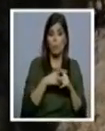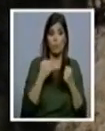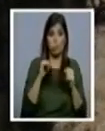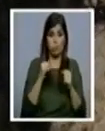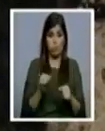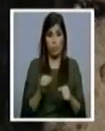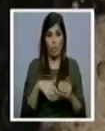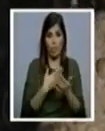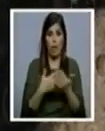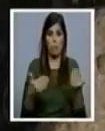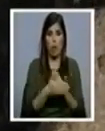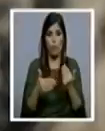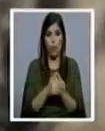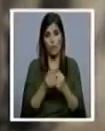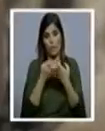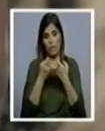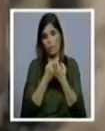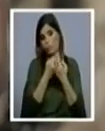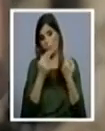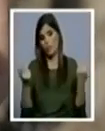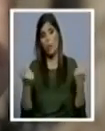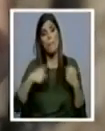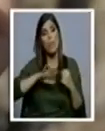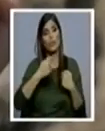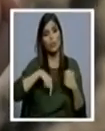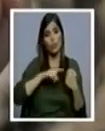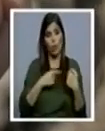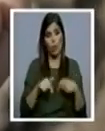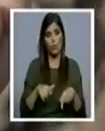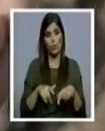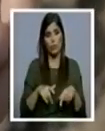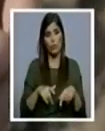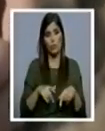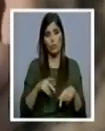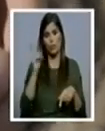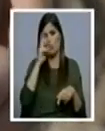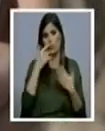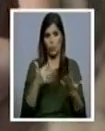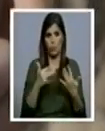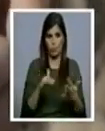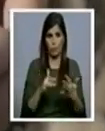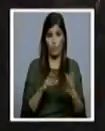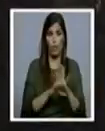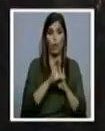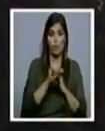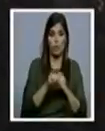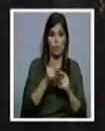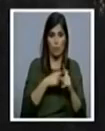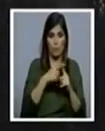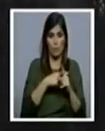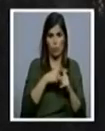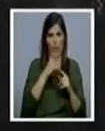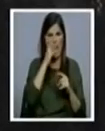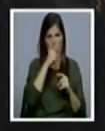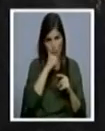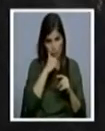de muitas espécies, mas nas nossas latitudes os efeitos são subletais. Em condições de